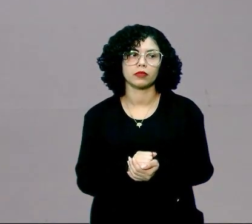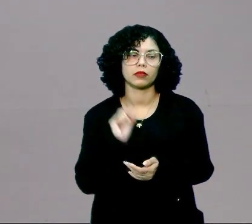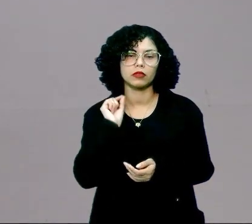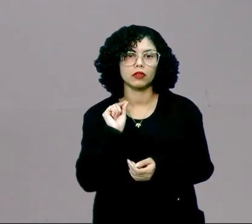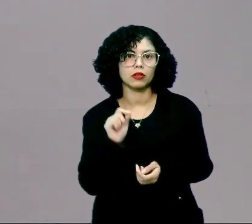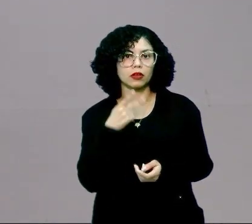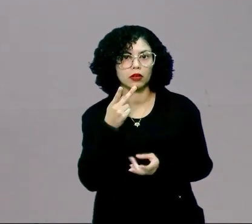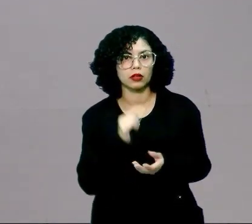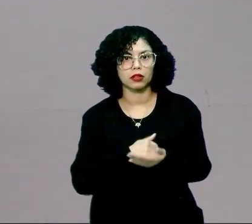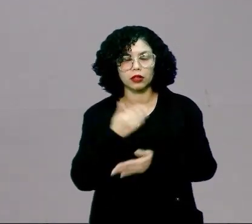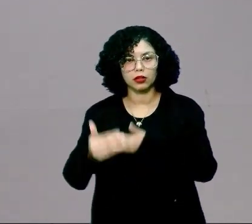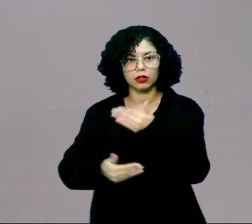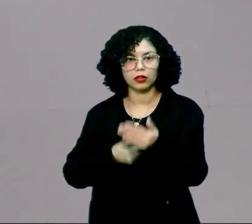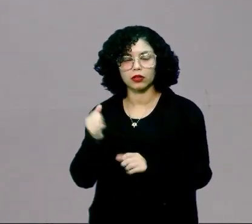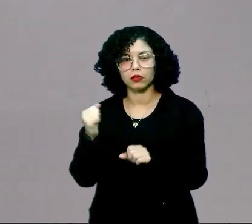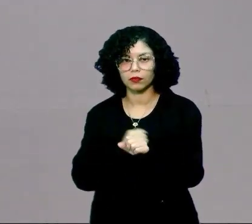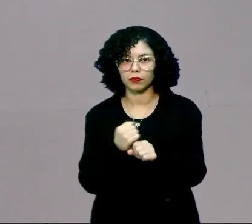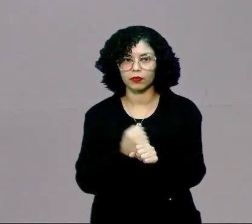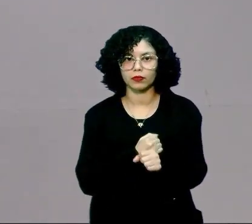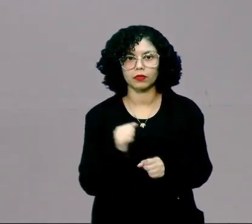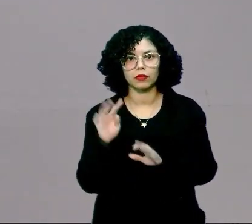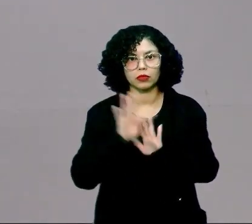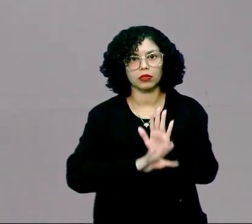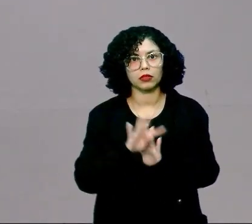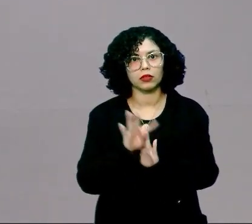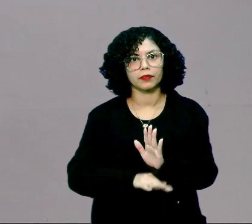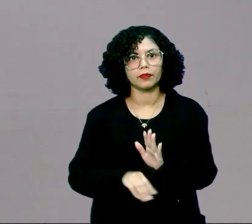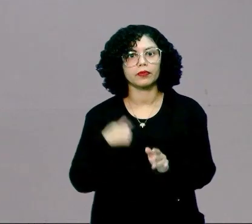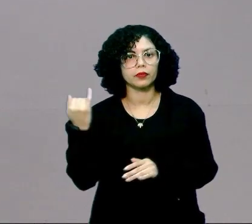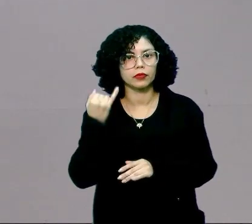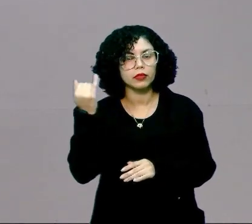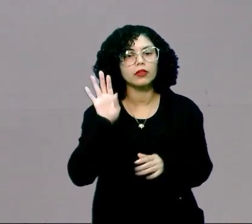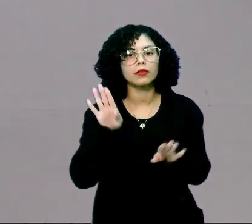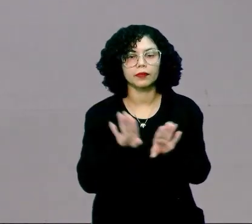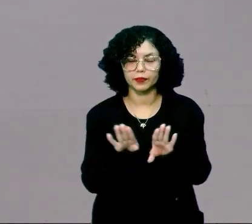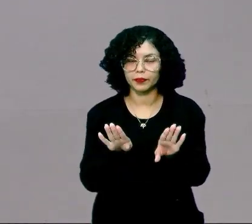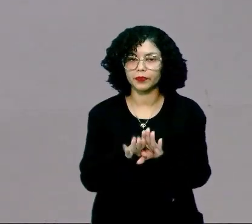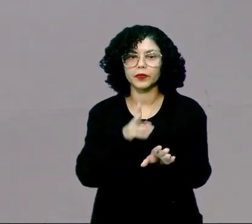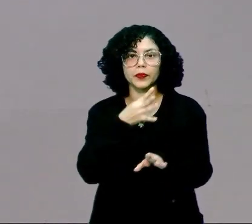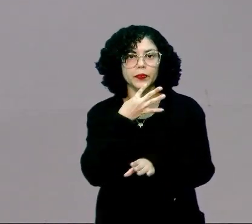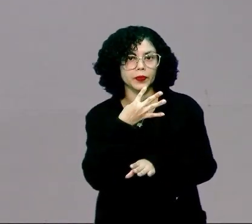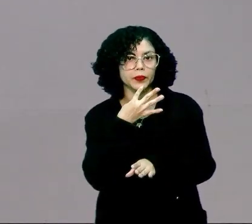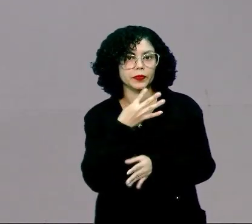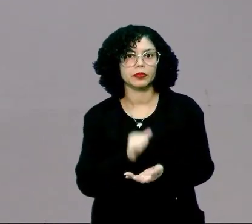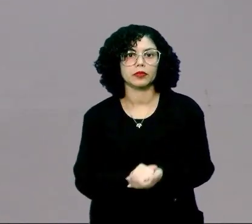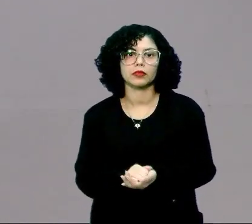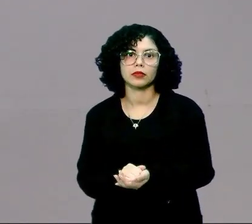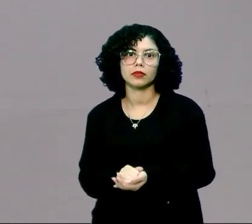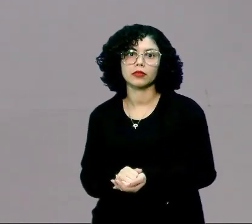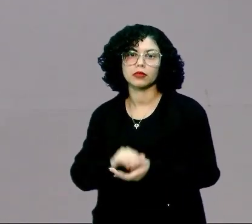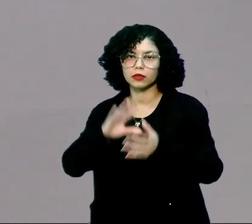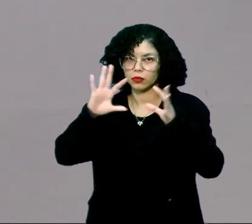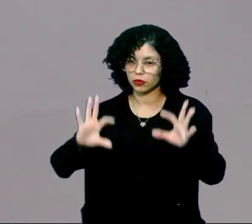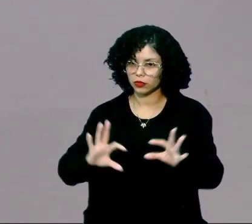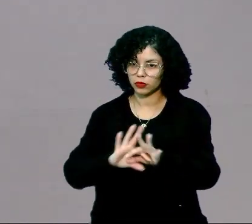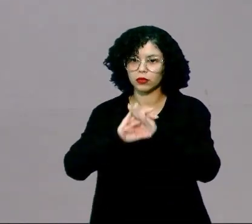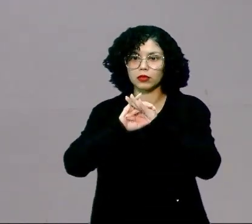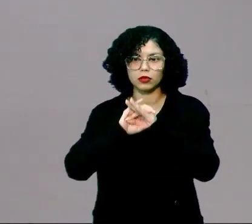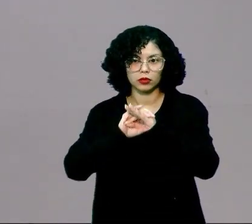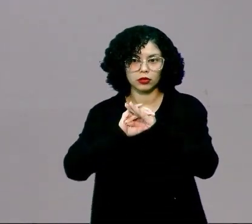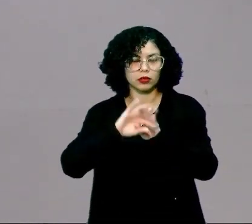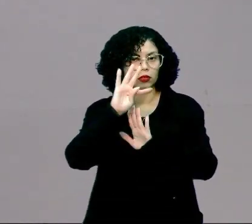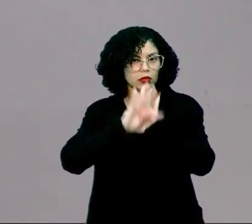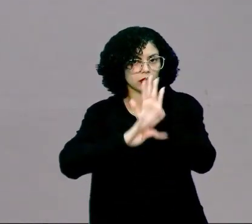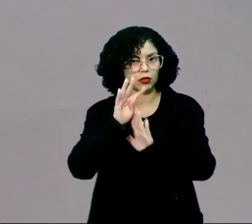que eu tenho a dizer desse processo de construção do texto? É importante também que eu conheça a questão da vinculação desse